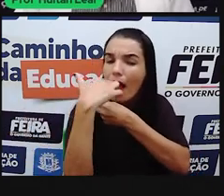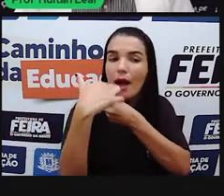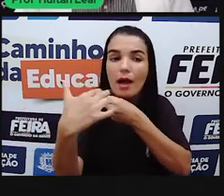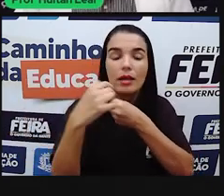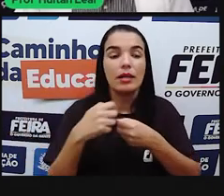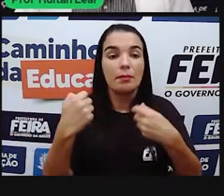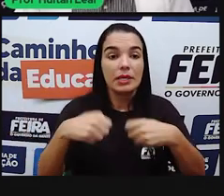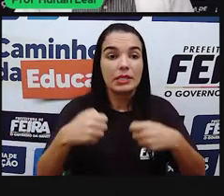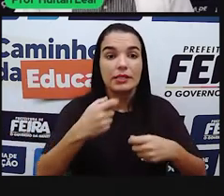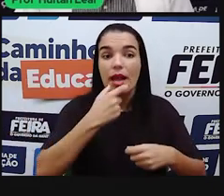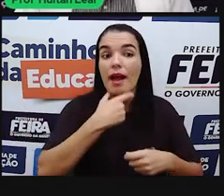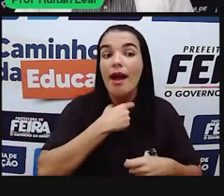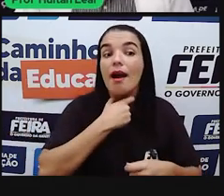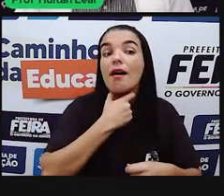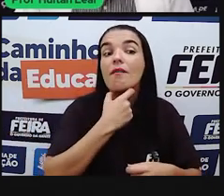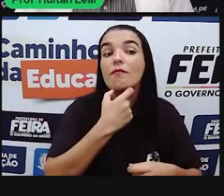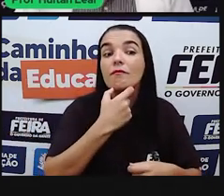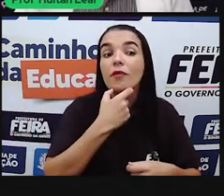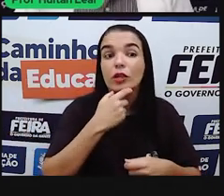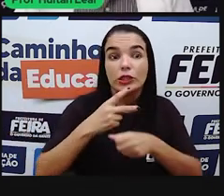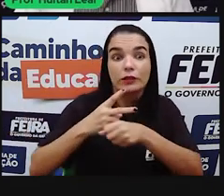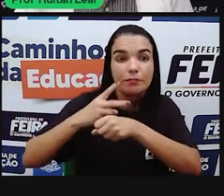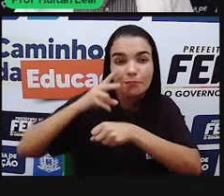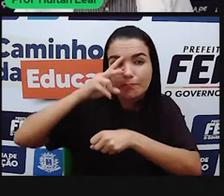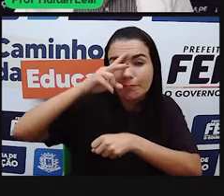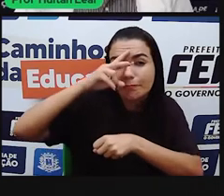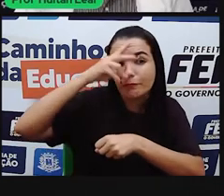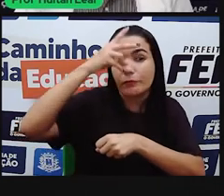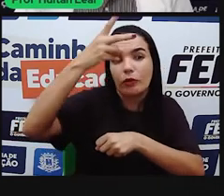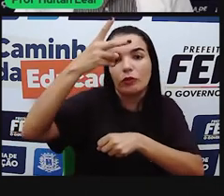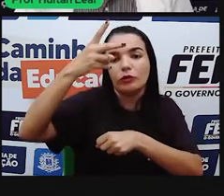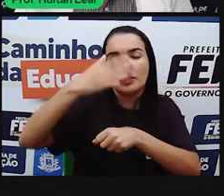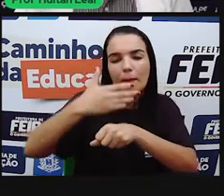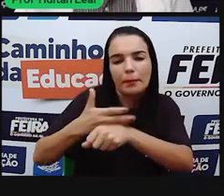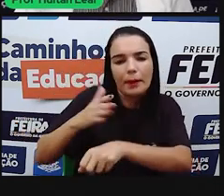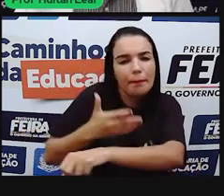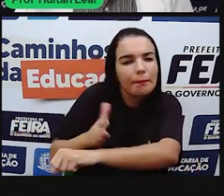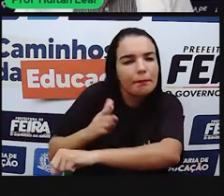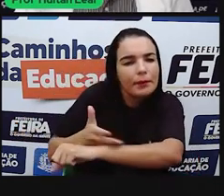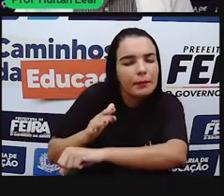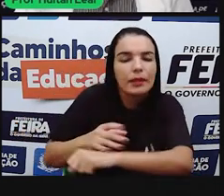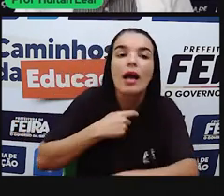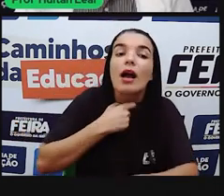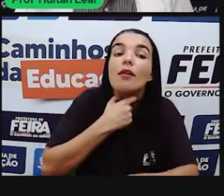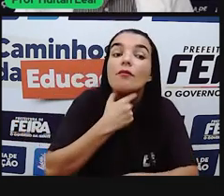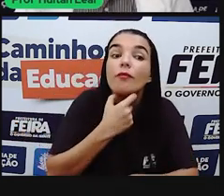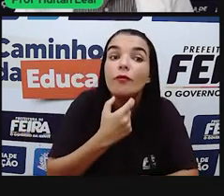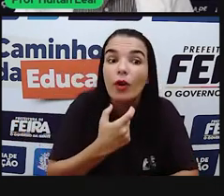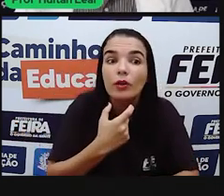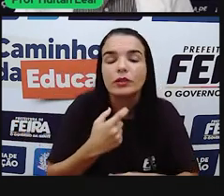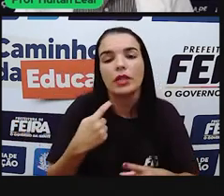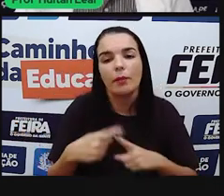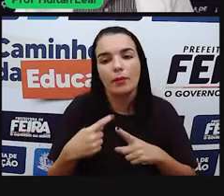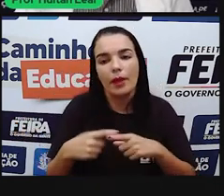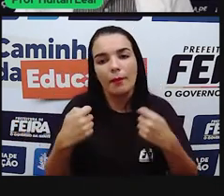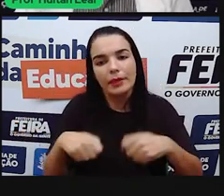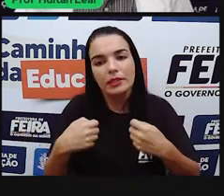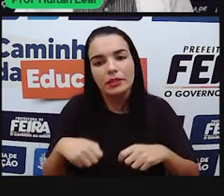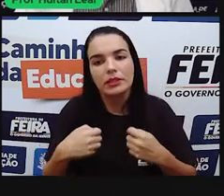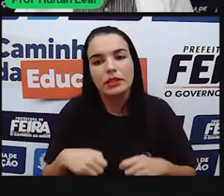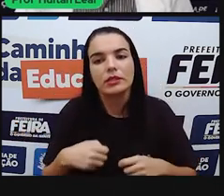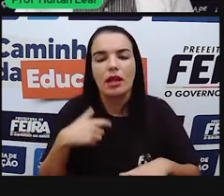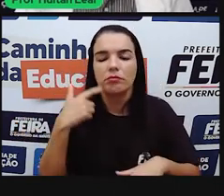musical tem que ter uma preparação vocal mais bem elaborada, mais bem